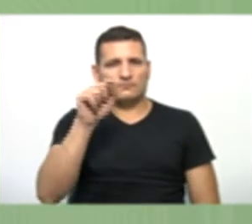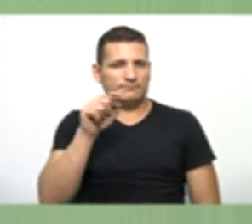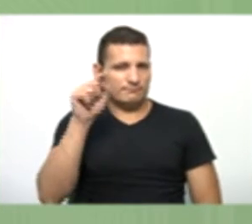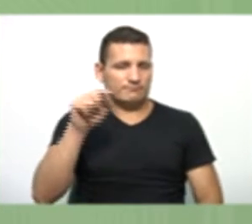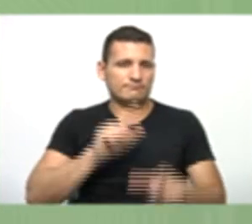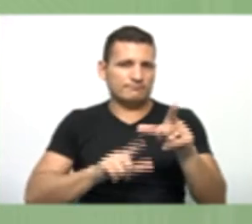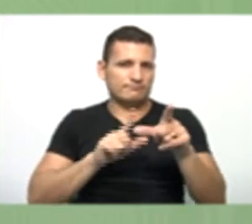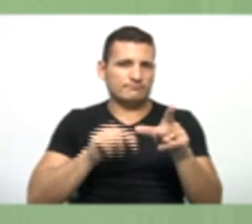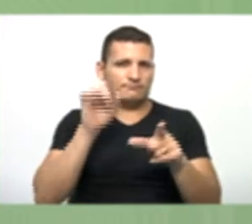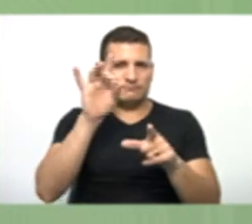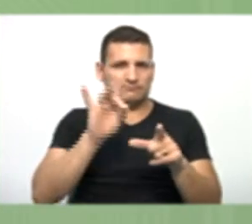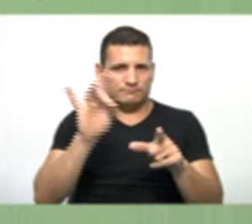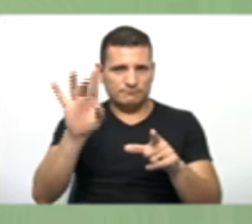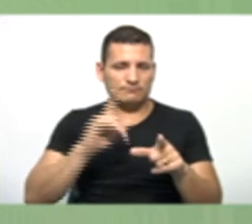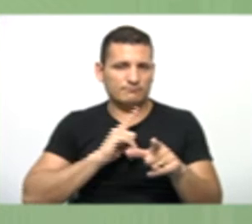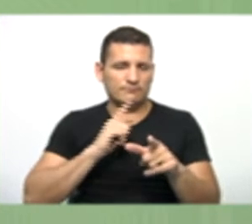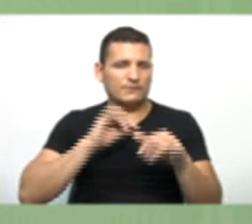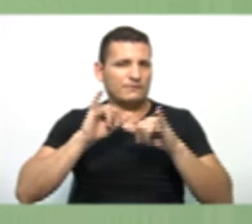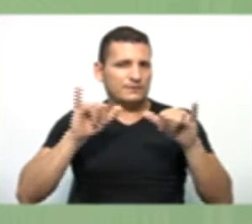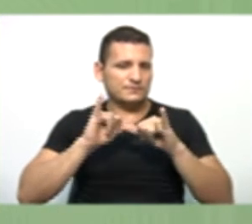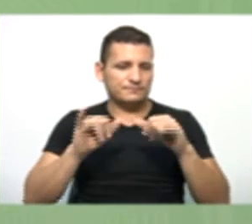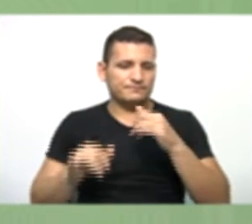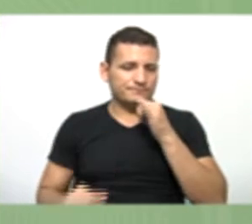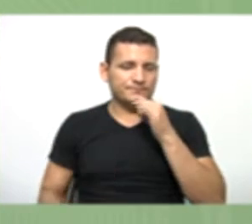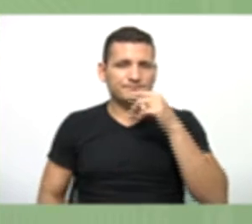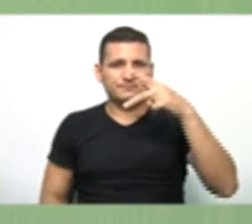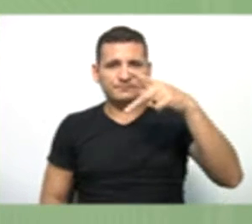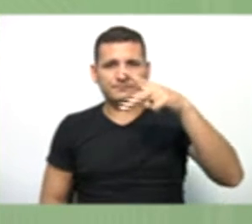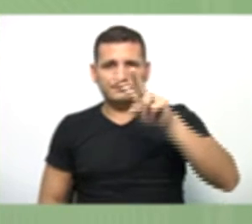tem uma informação. Por exemplo, o meu PV